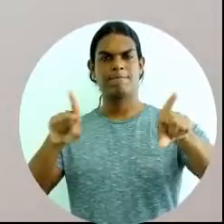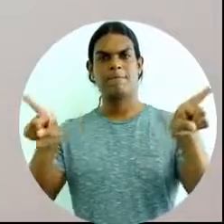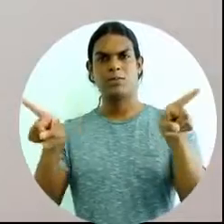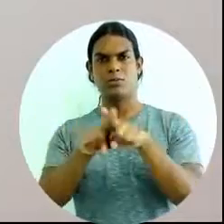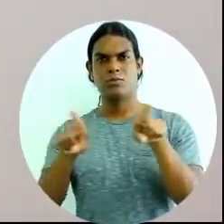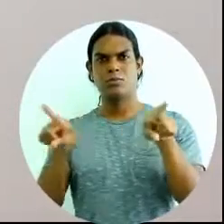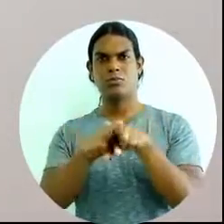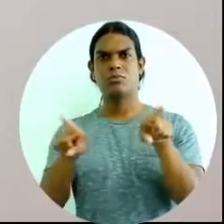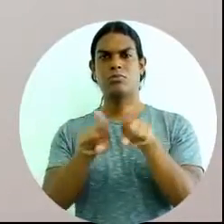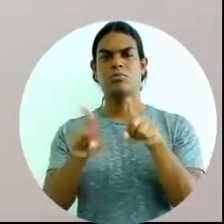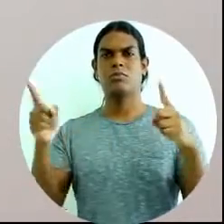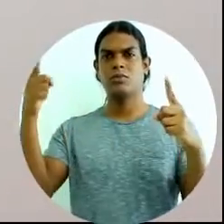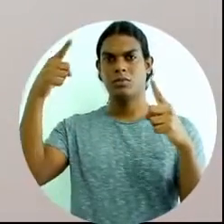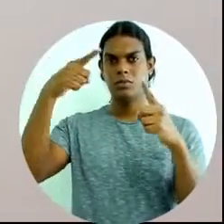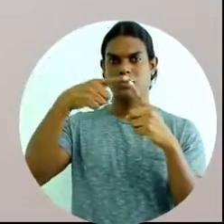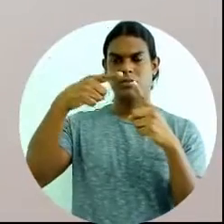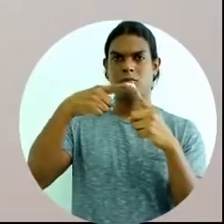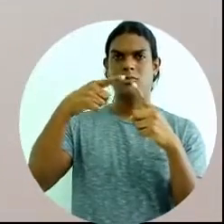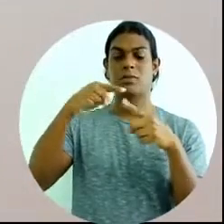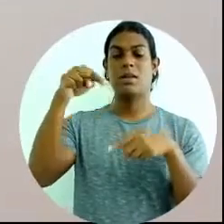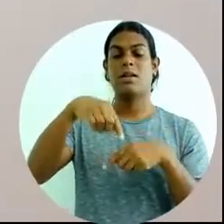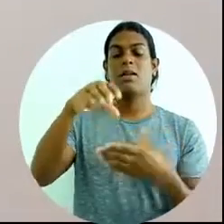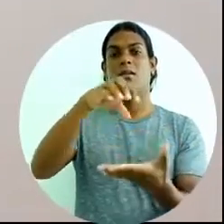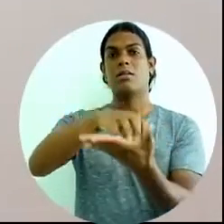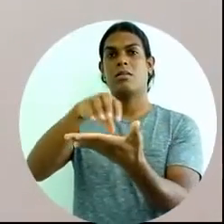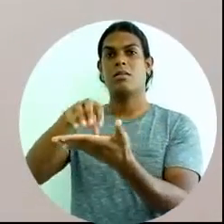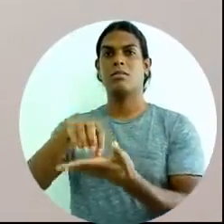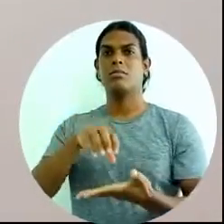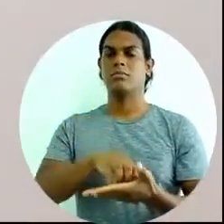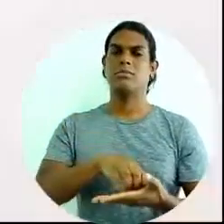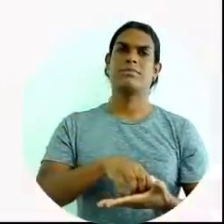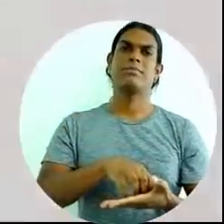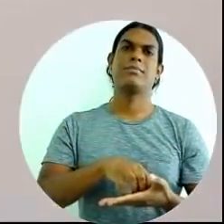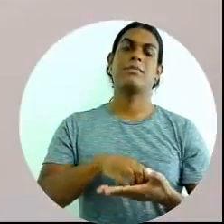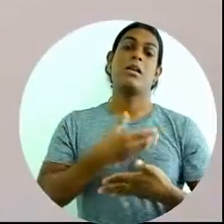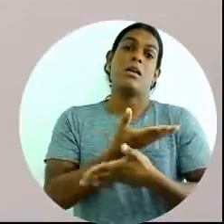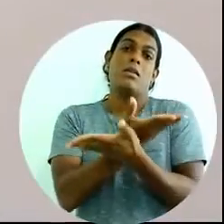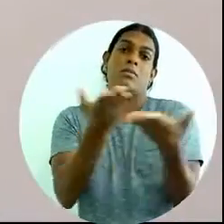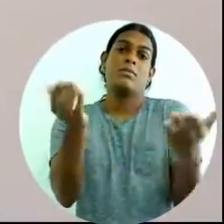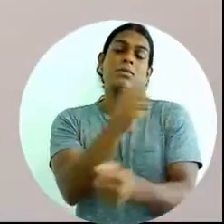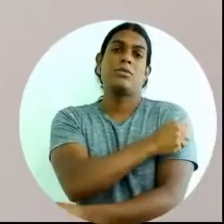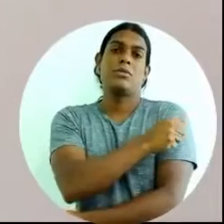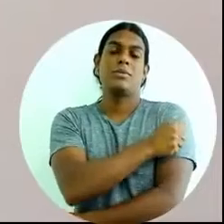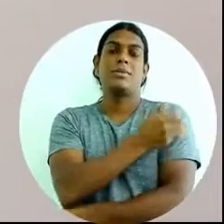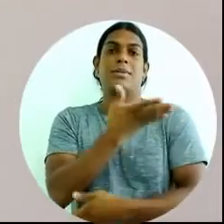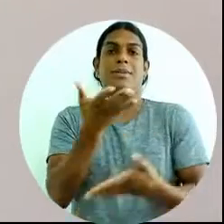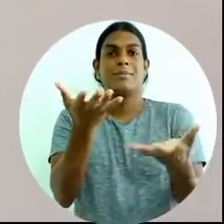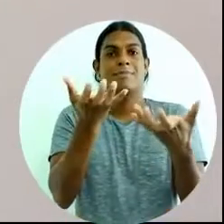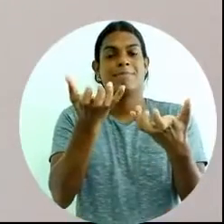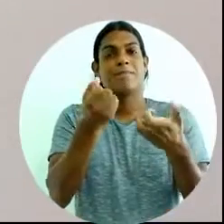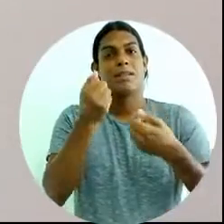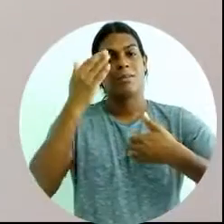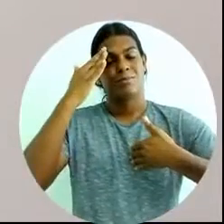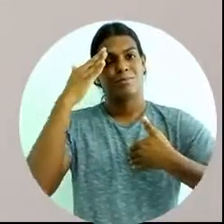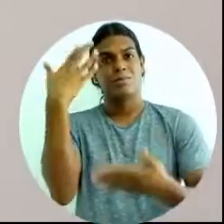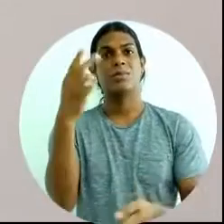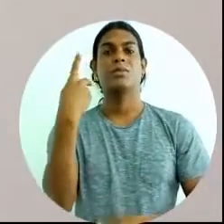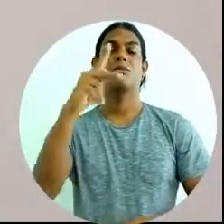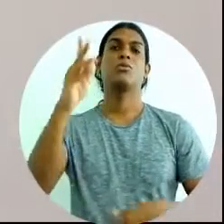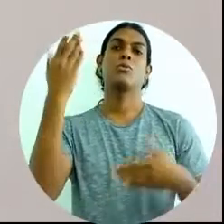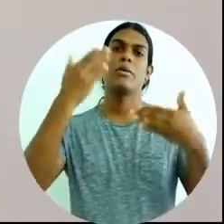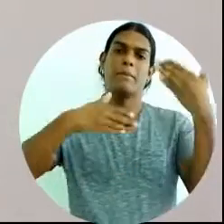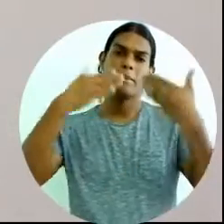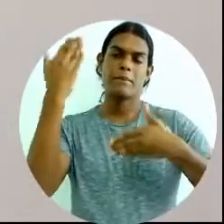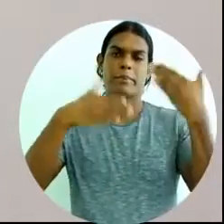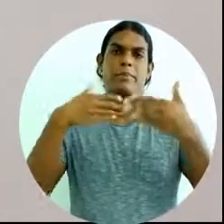com foco nos objetivos e metas daquela área. Caro aluno, mais uma vez eu quero agradecer a sua